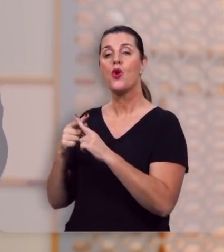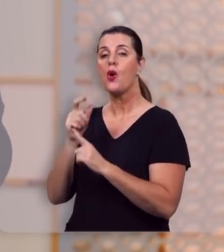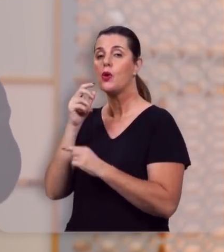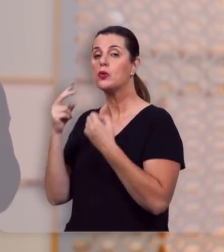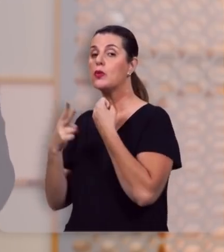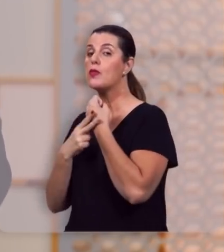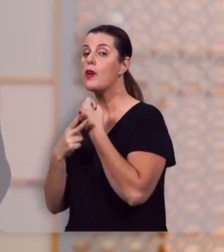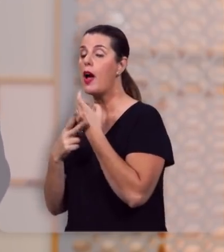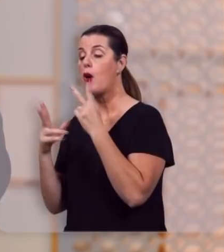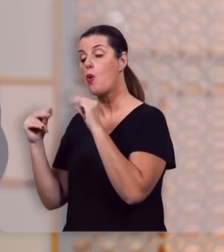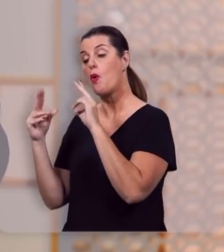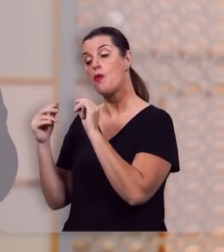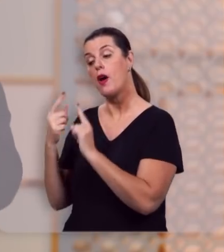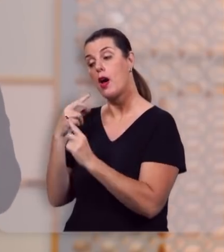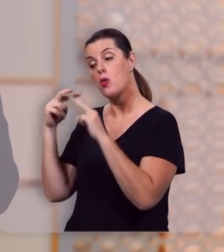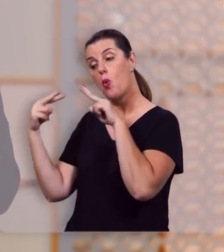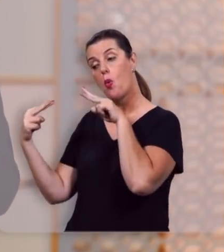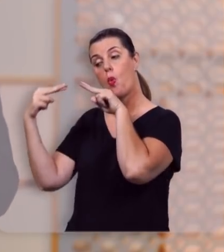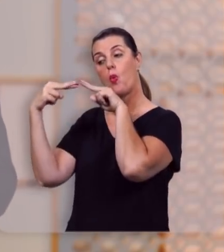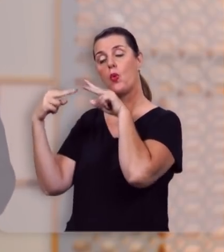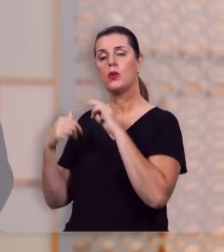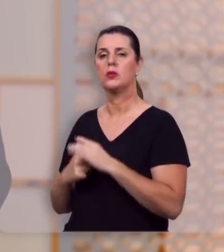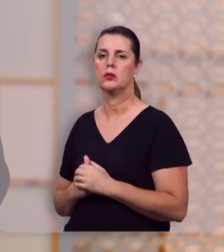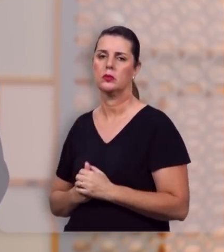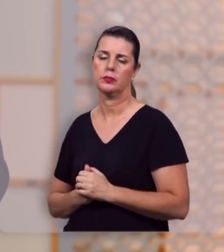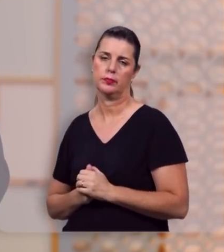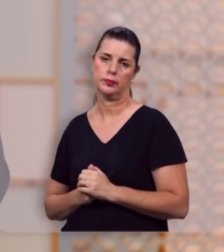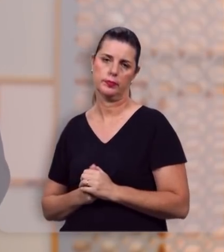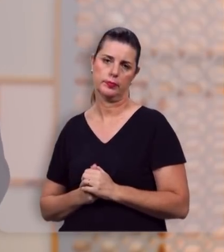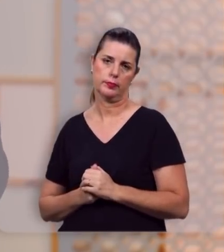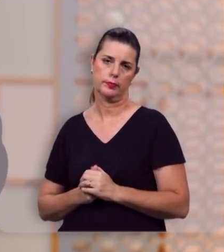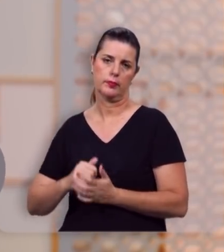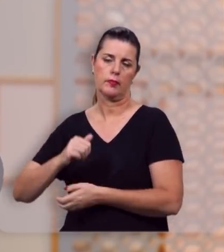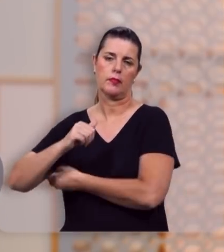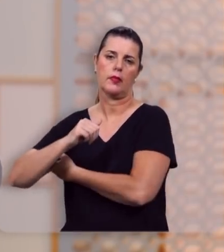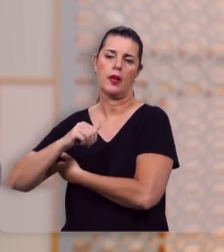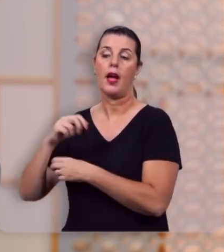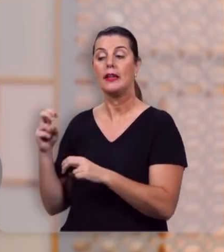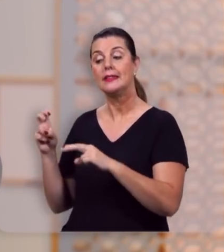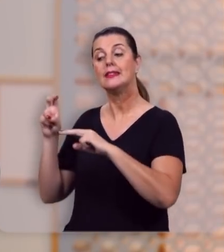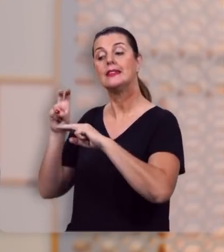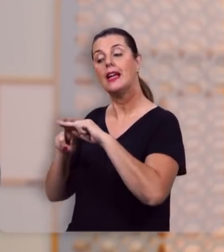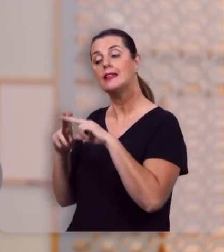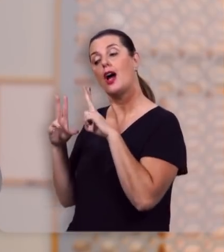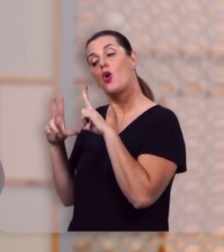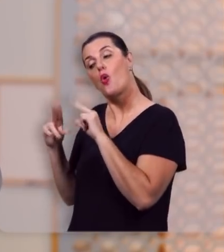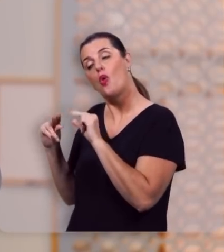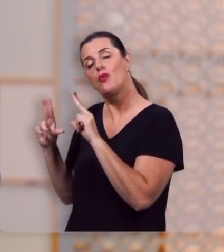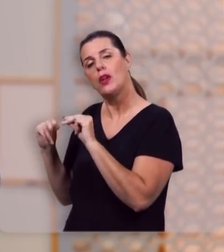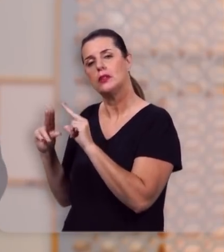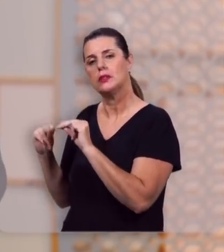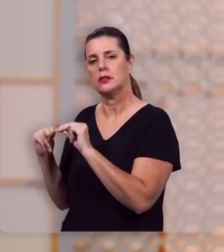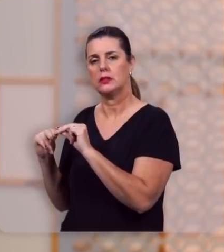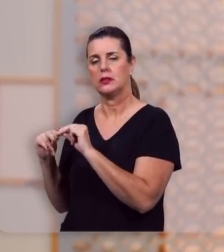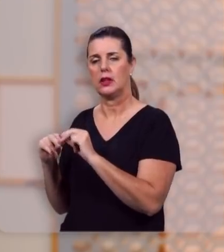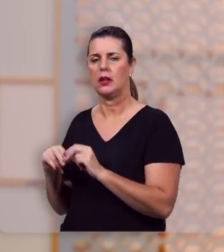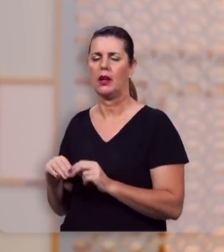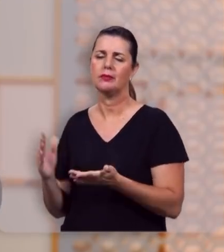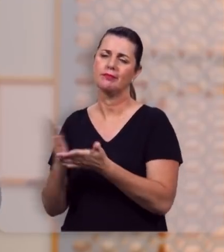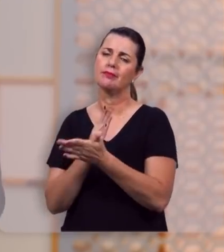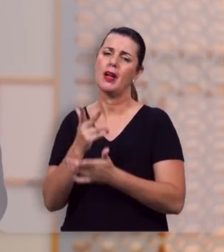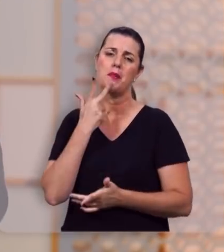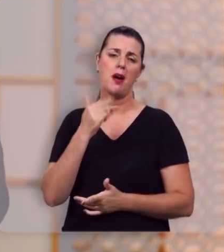É o bate-papo, é a conversa, é o olho no olho. É sentar e conversar. Há muitos pais